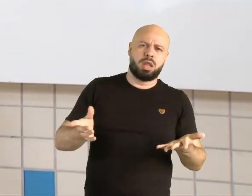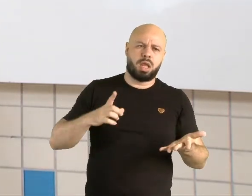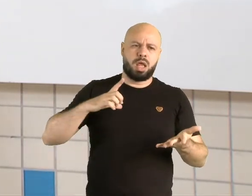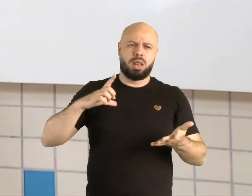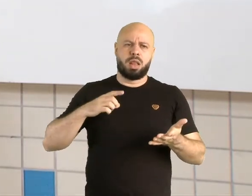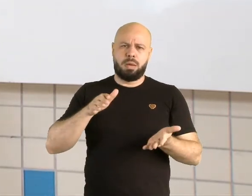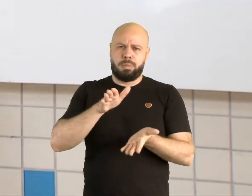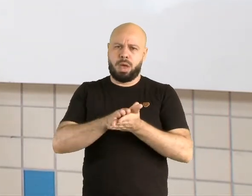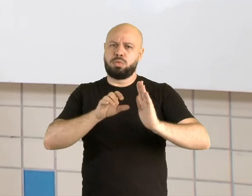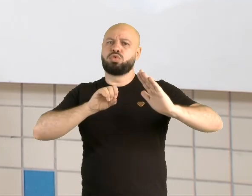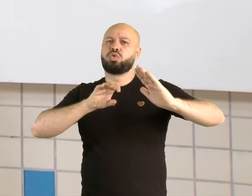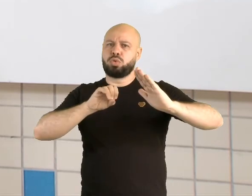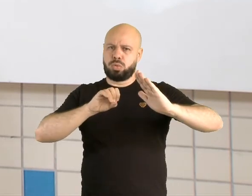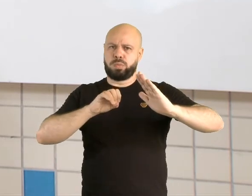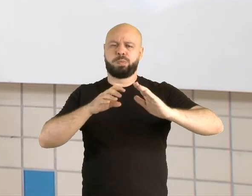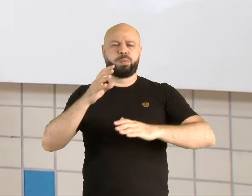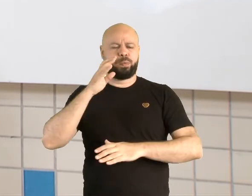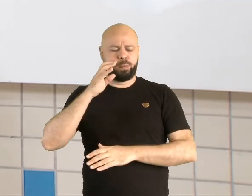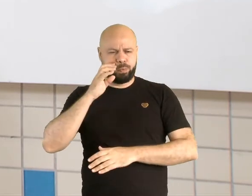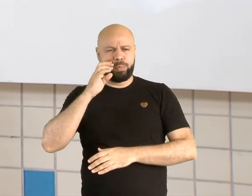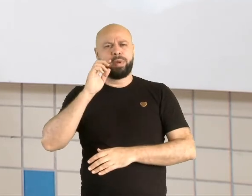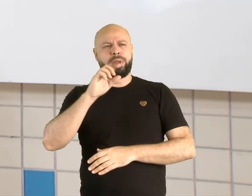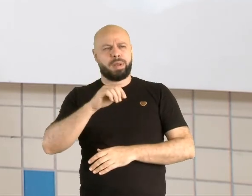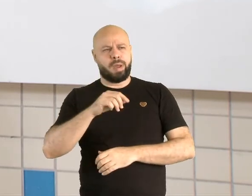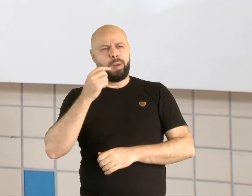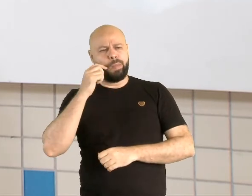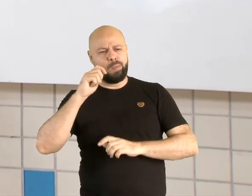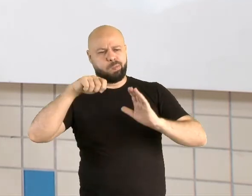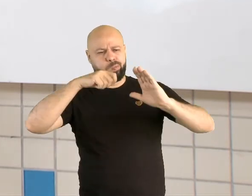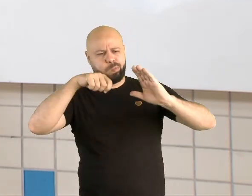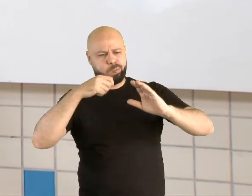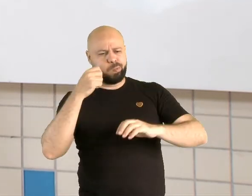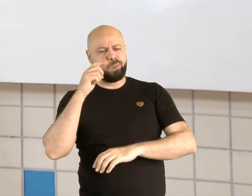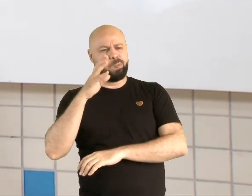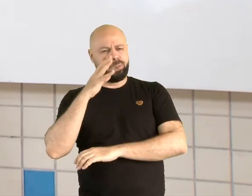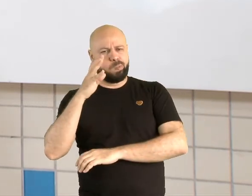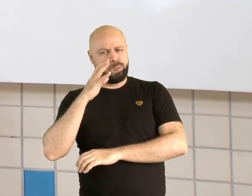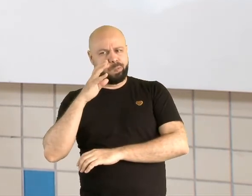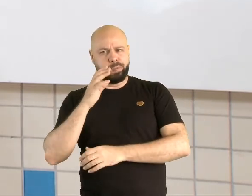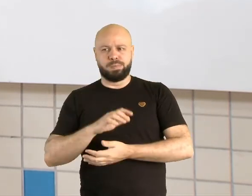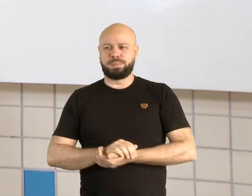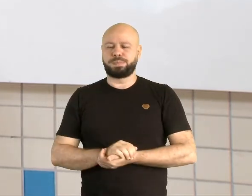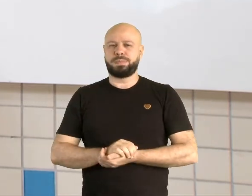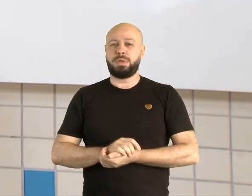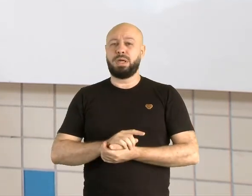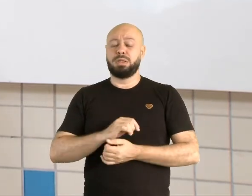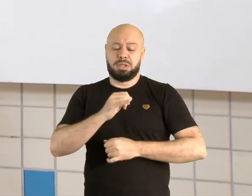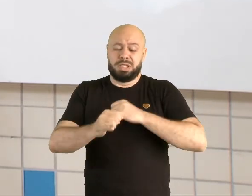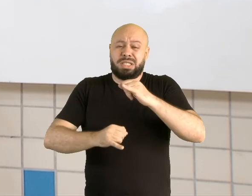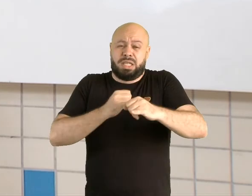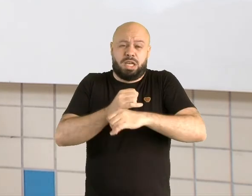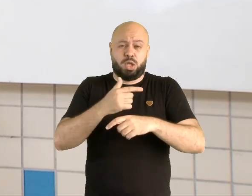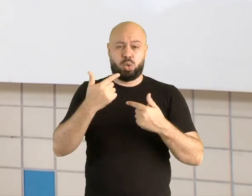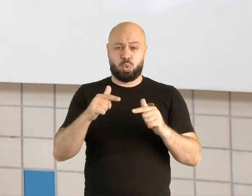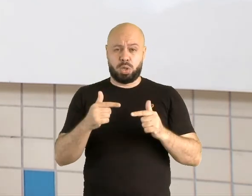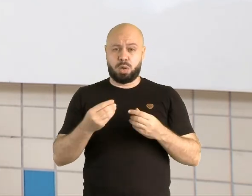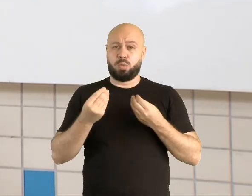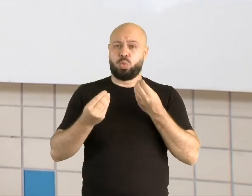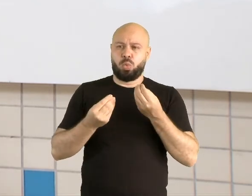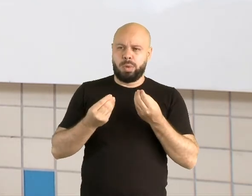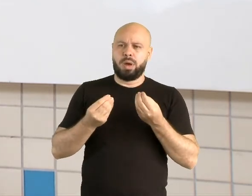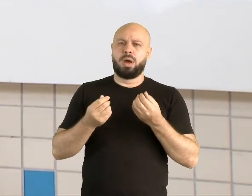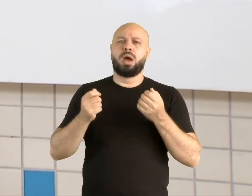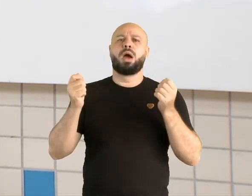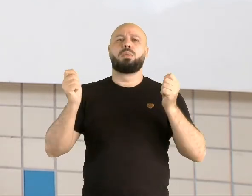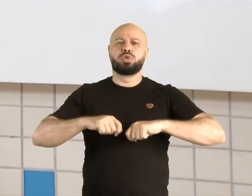e acessar as aulas gravadas, ok? E se não tem ainda como acessar a plataforma, mas pelo menos você vai